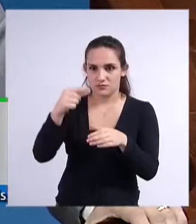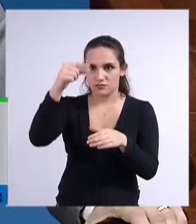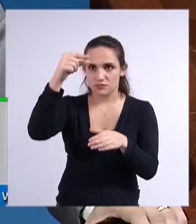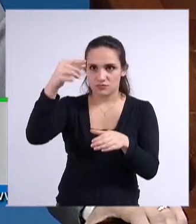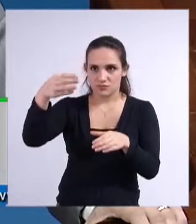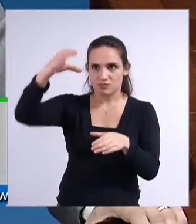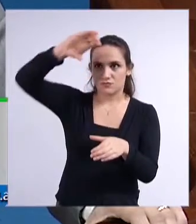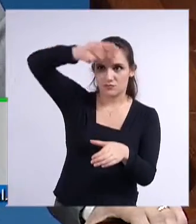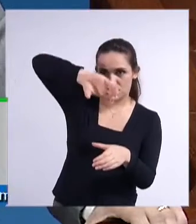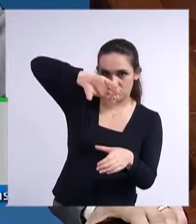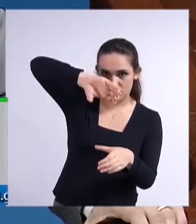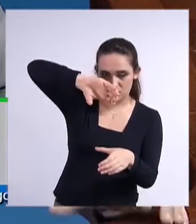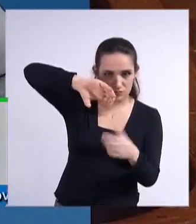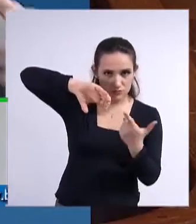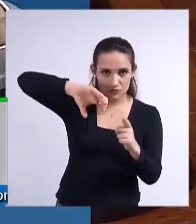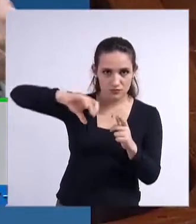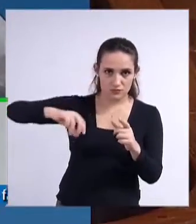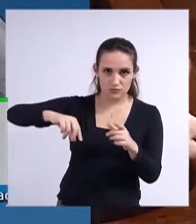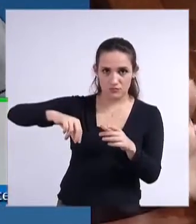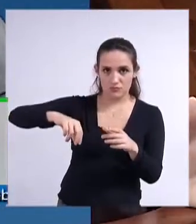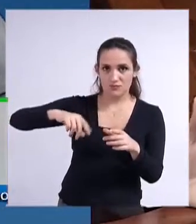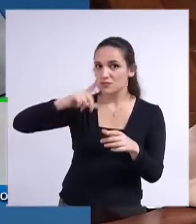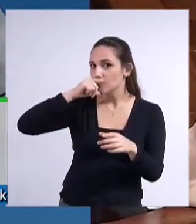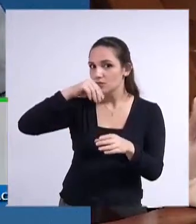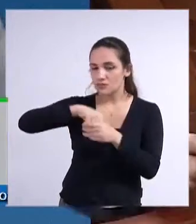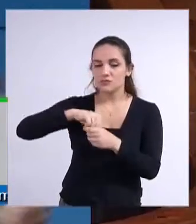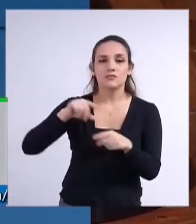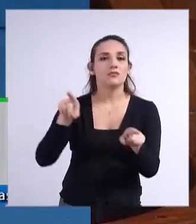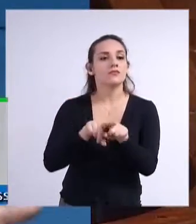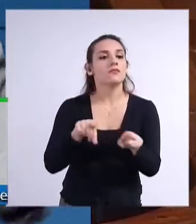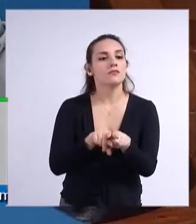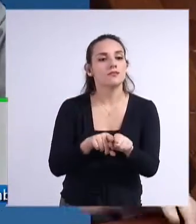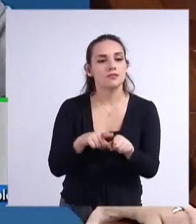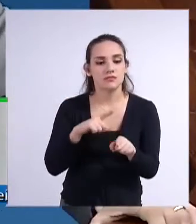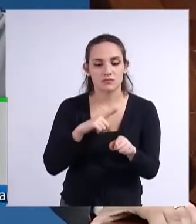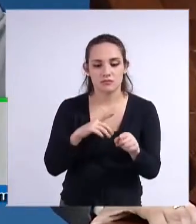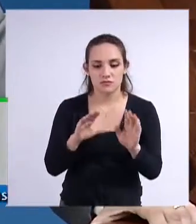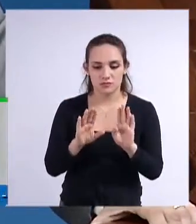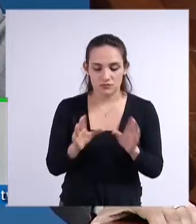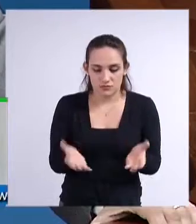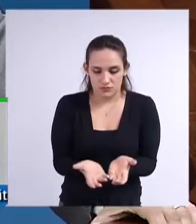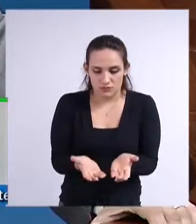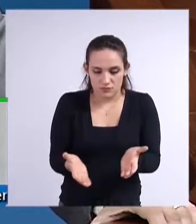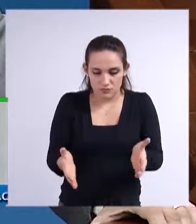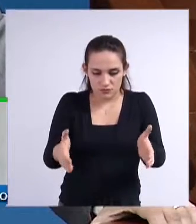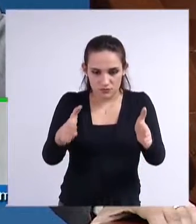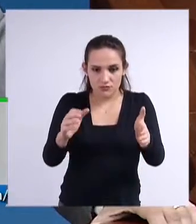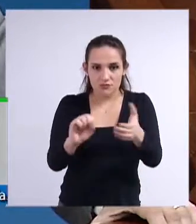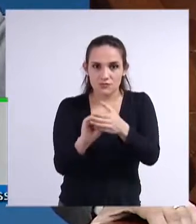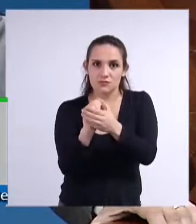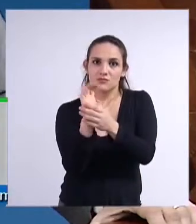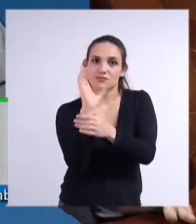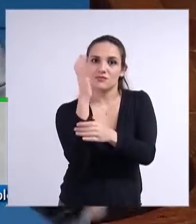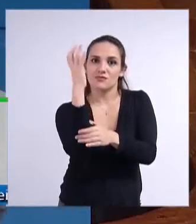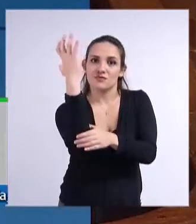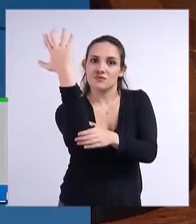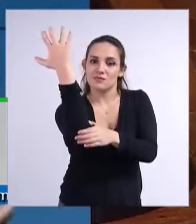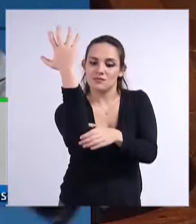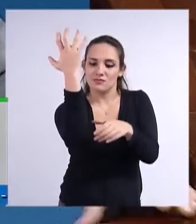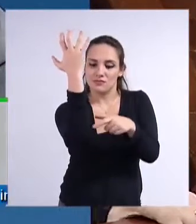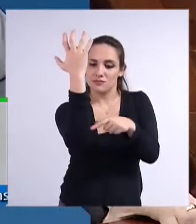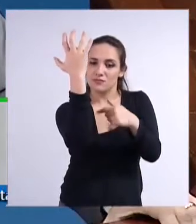baixo. A questão de vasos que acumulam água. A questão